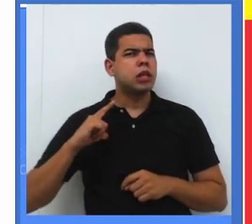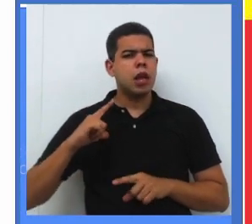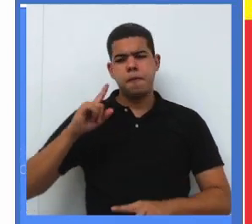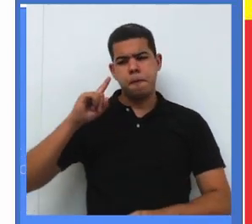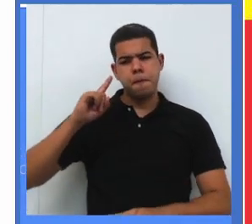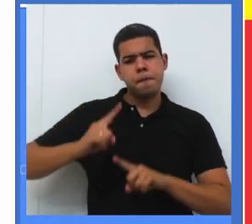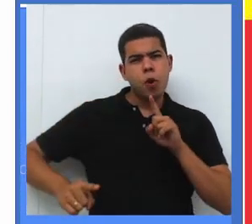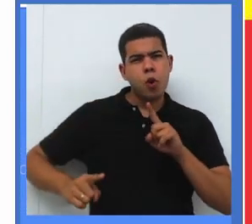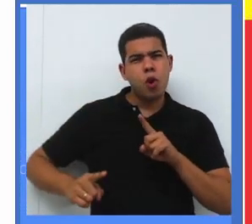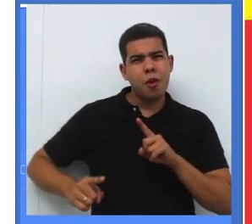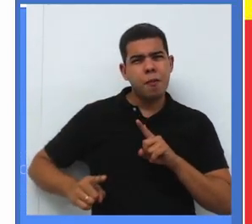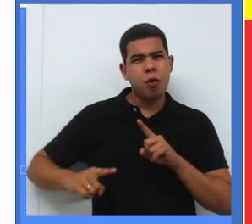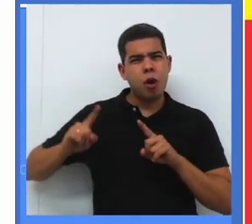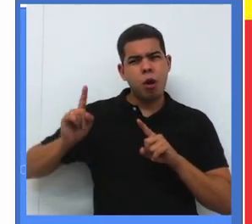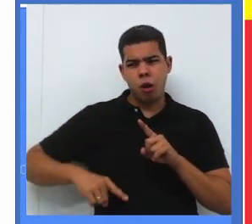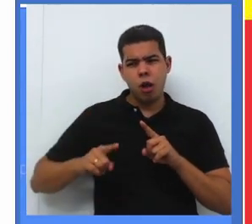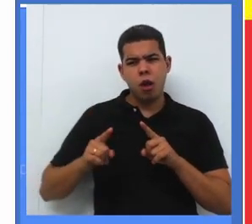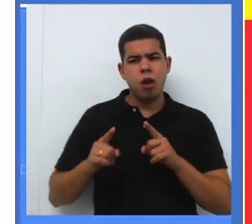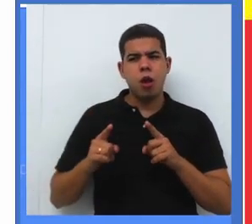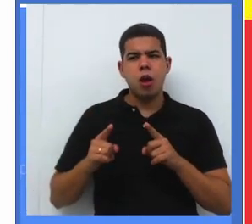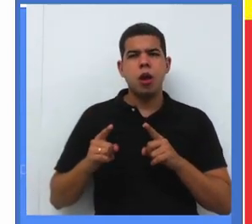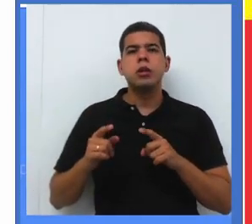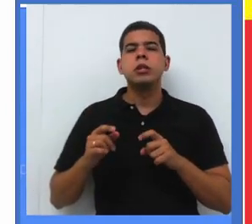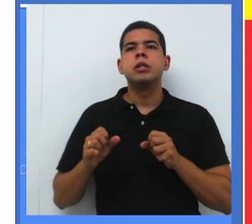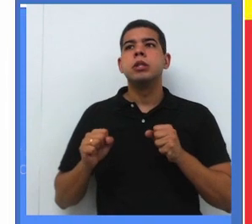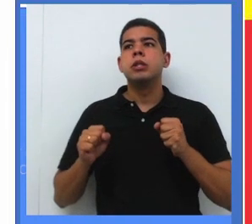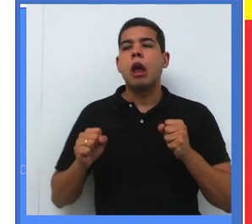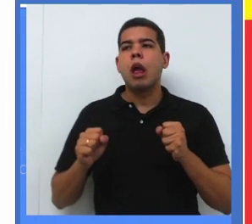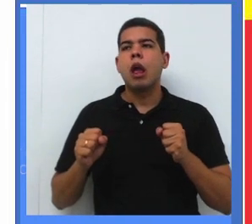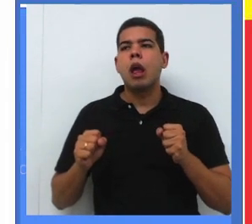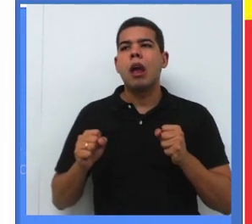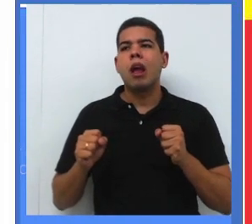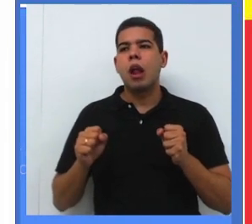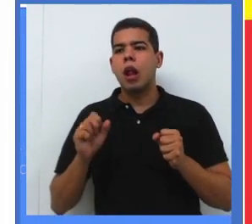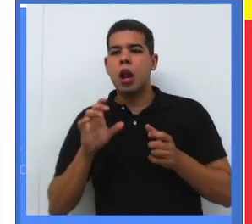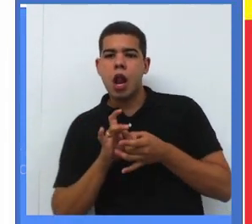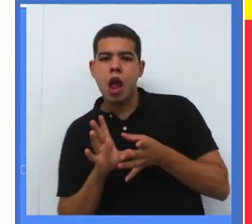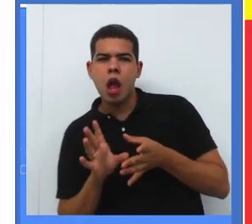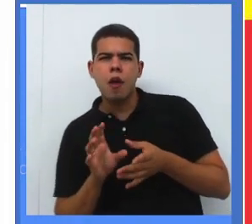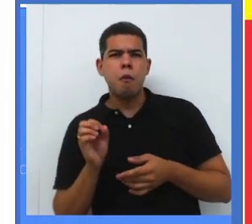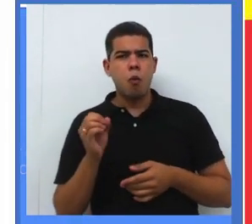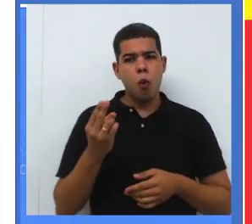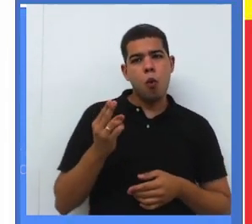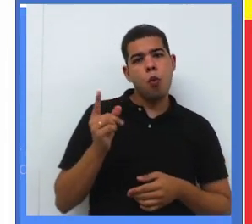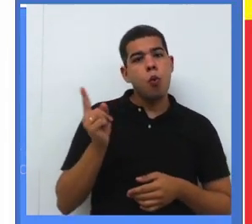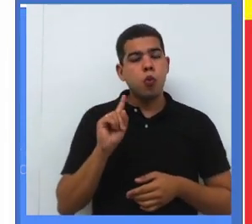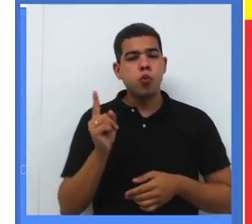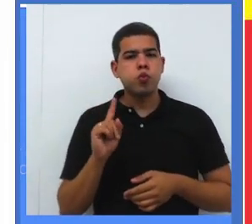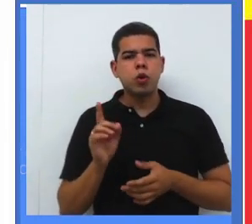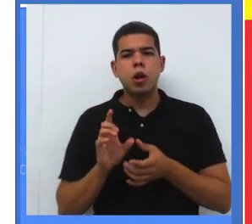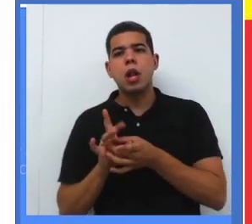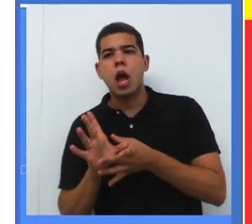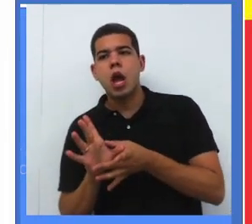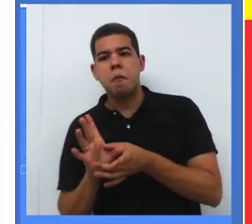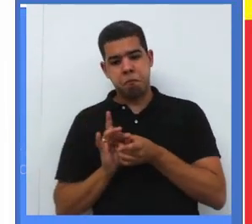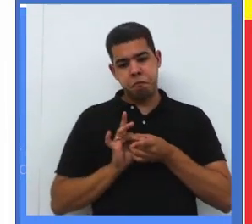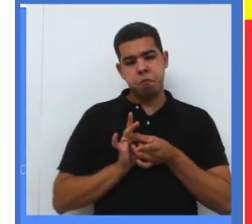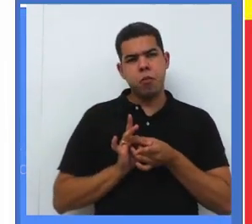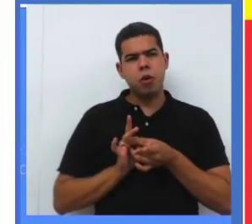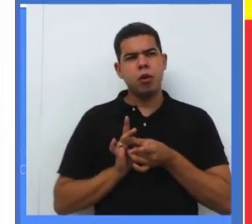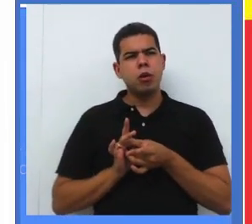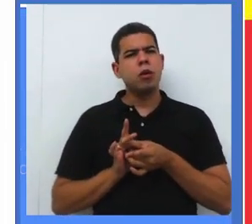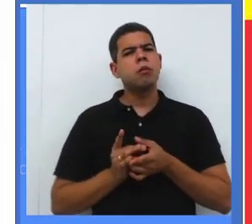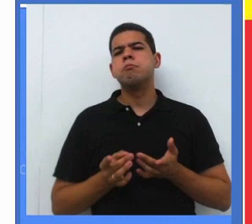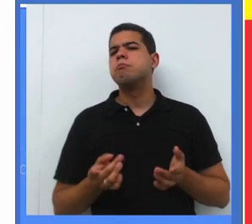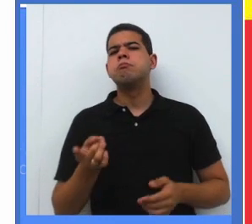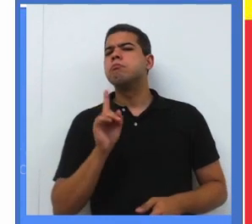você não poderá tomar uma atitude ou estar o quê? Presente na sua